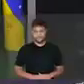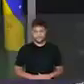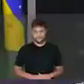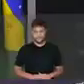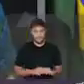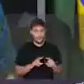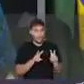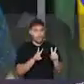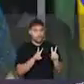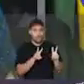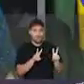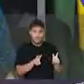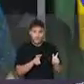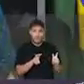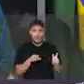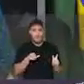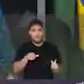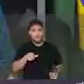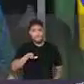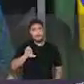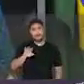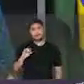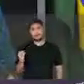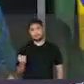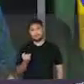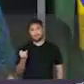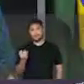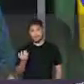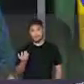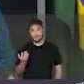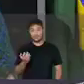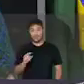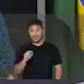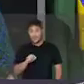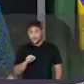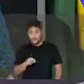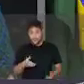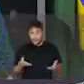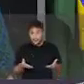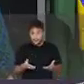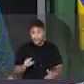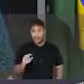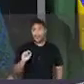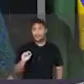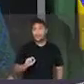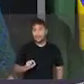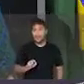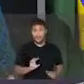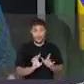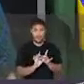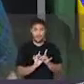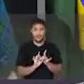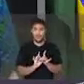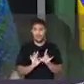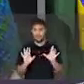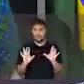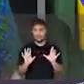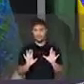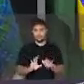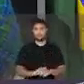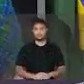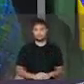tema mais importante que nós temos a tratar nesse momento é a liberdade.